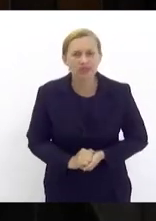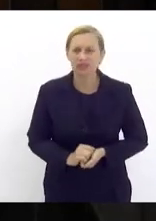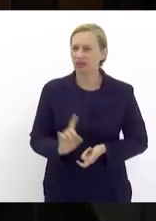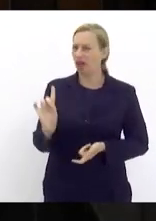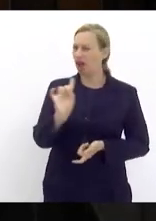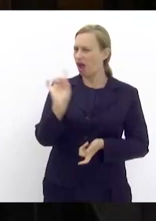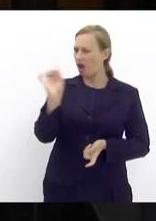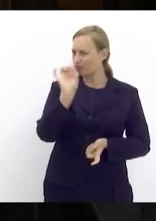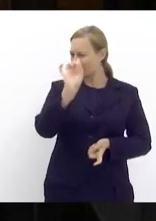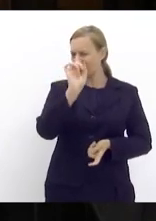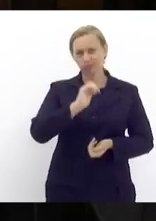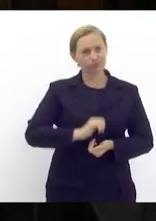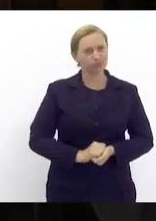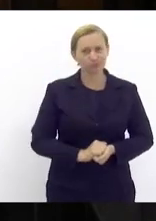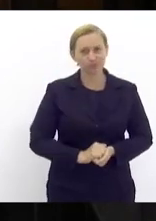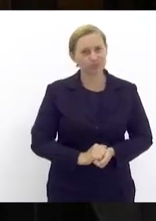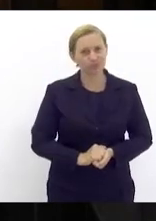não.